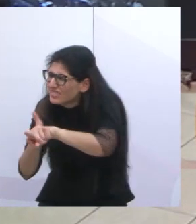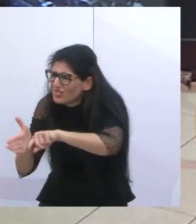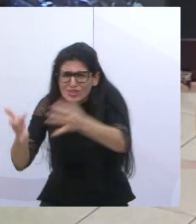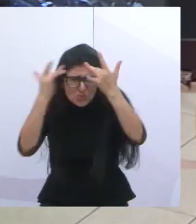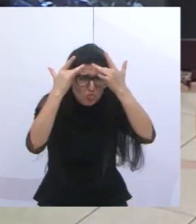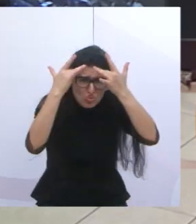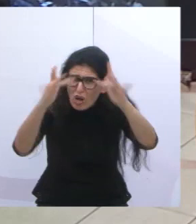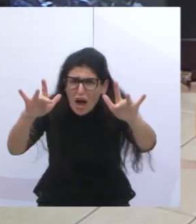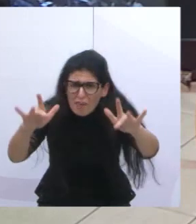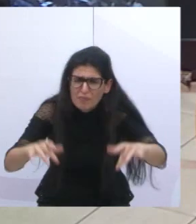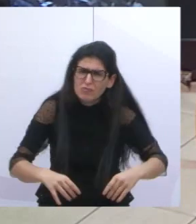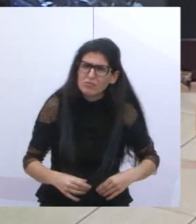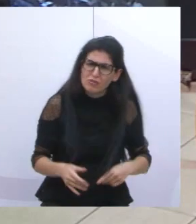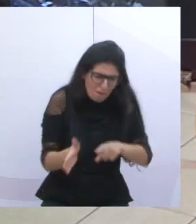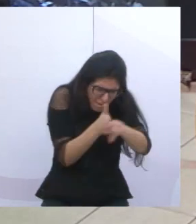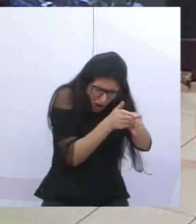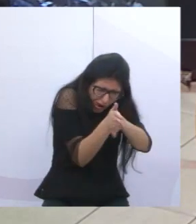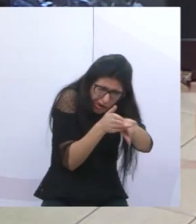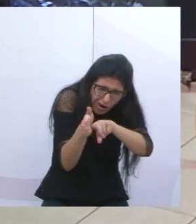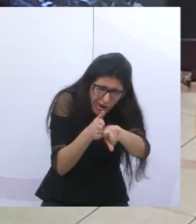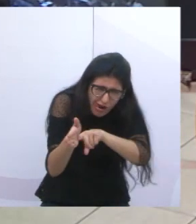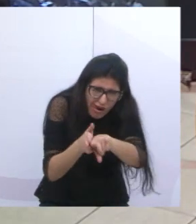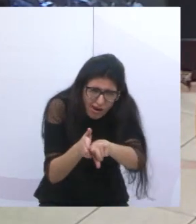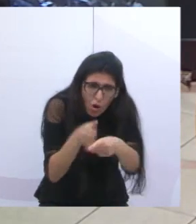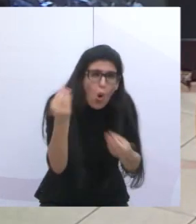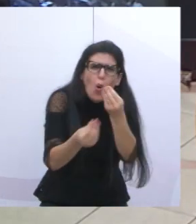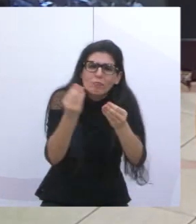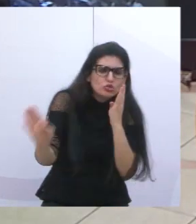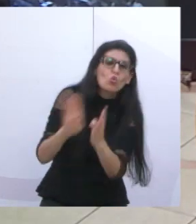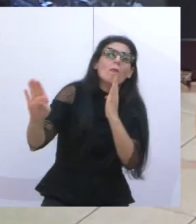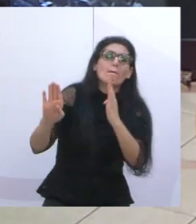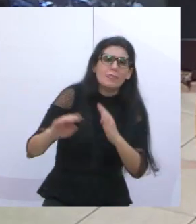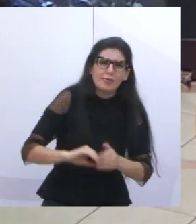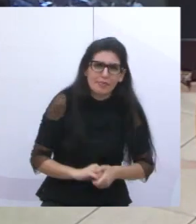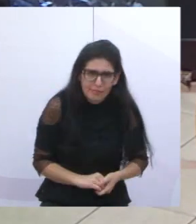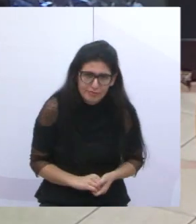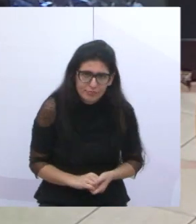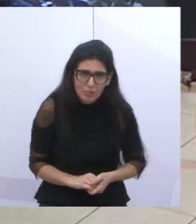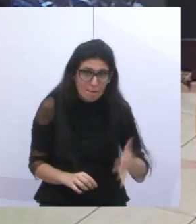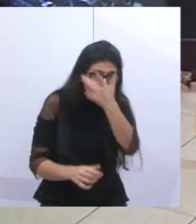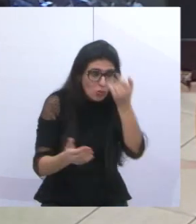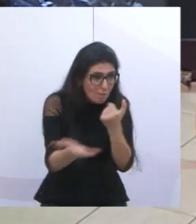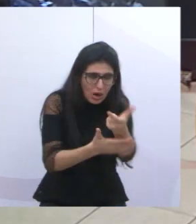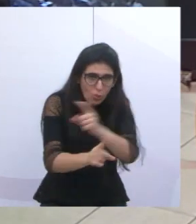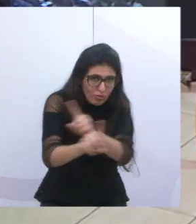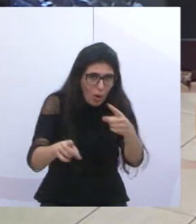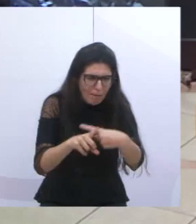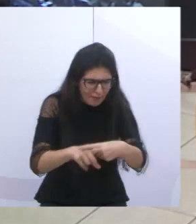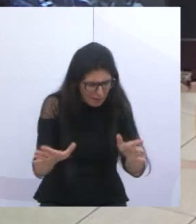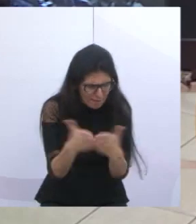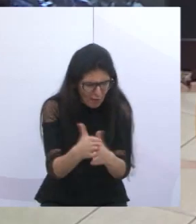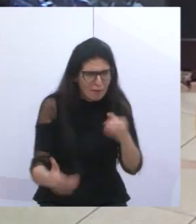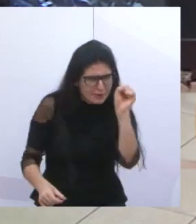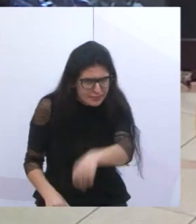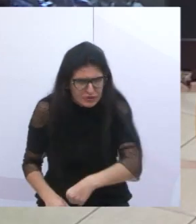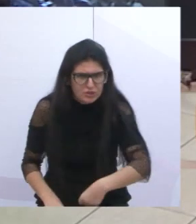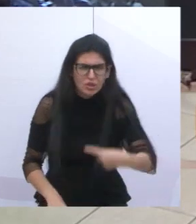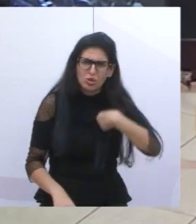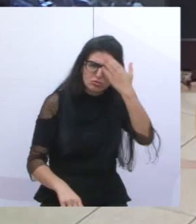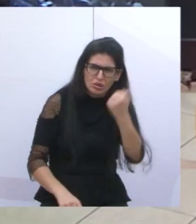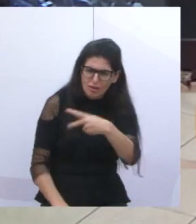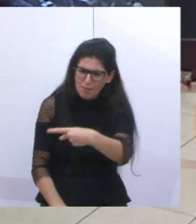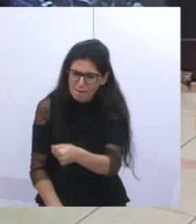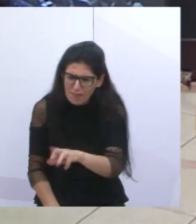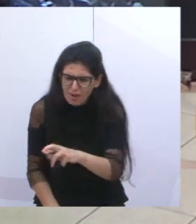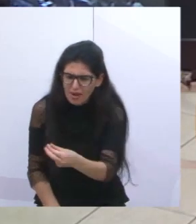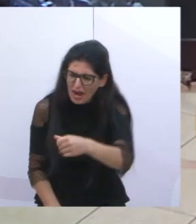Você não fez a pesquisa. Quem não pagou porque não tinha condição de pagar. Pelo menos eu sei, para Jardim Paraíso, esses bairros não tinham